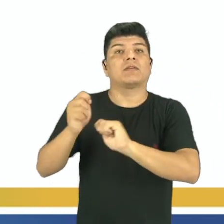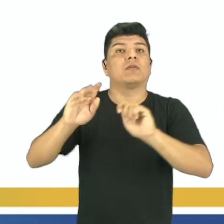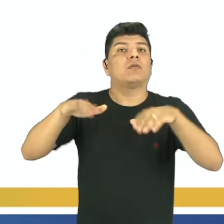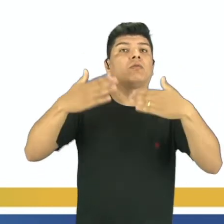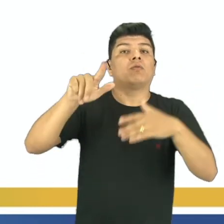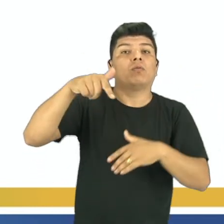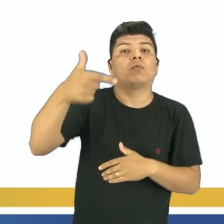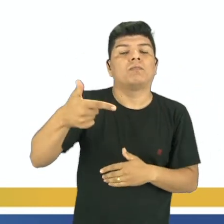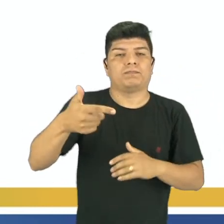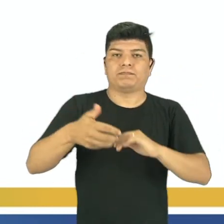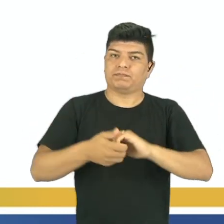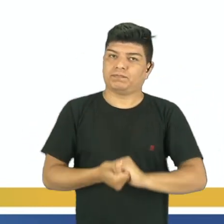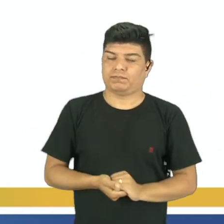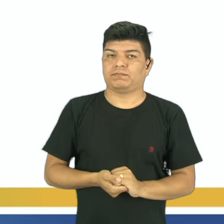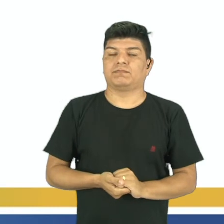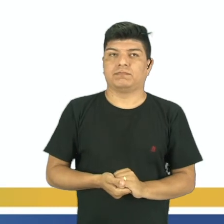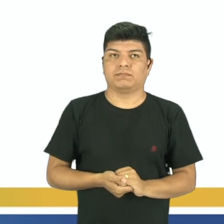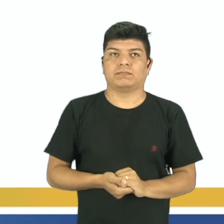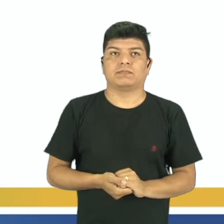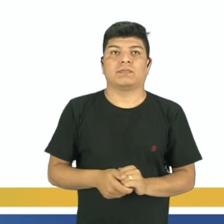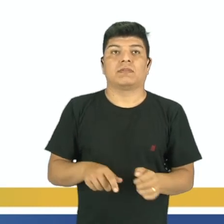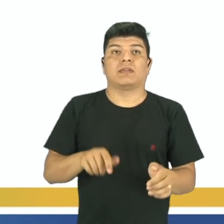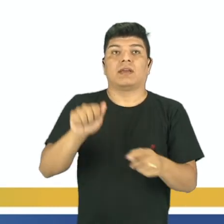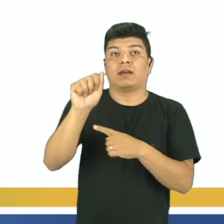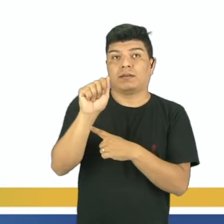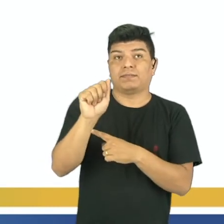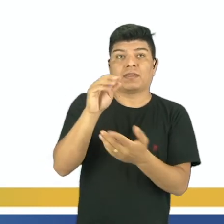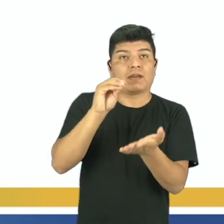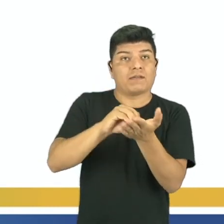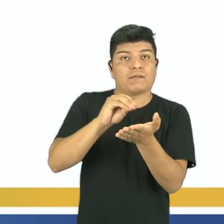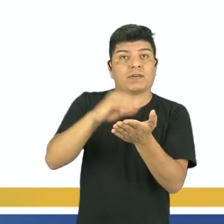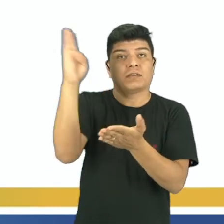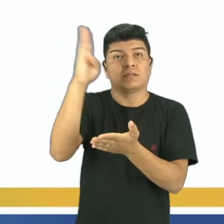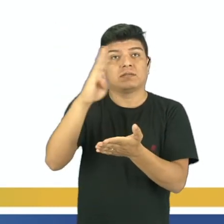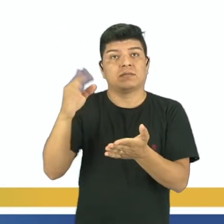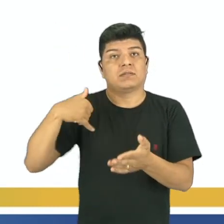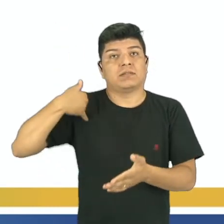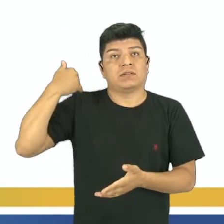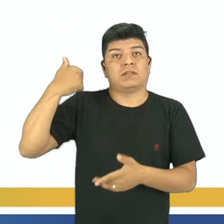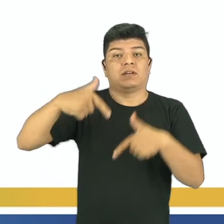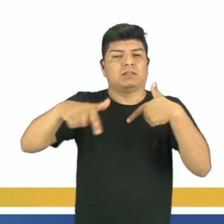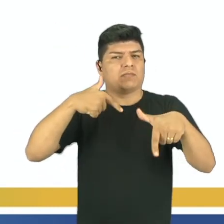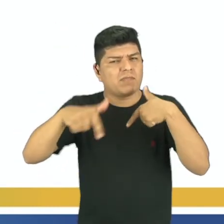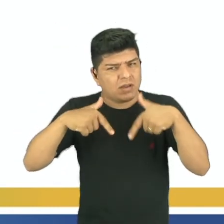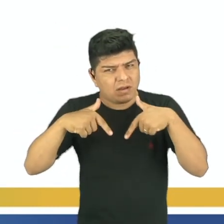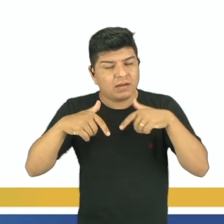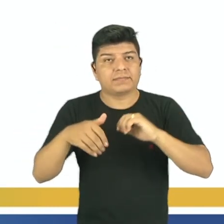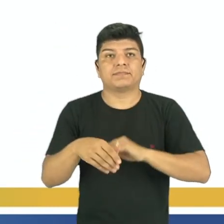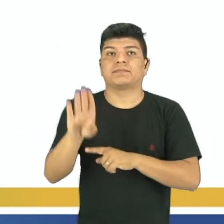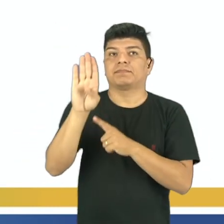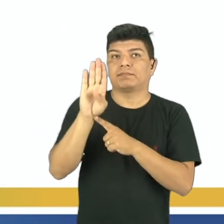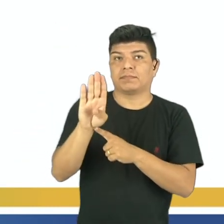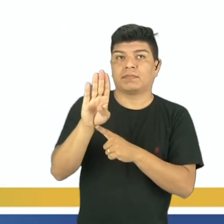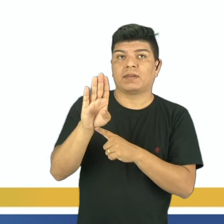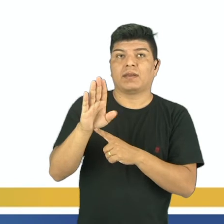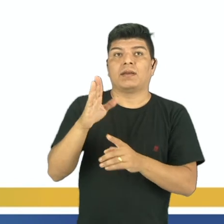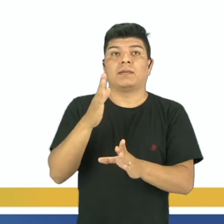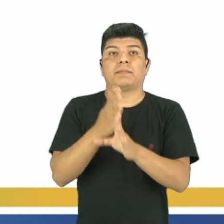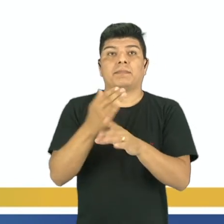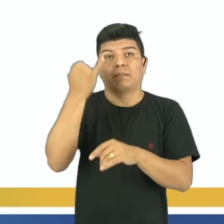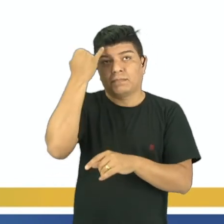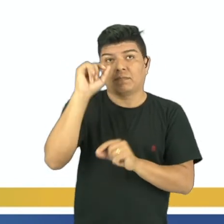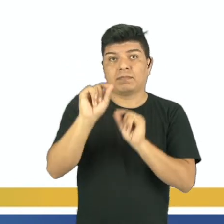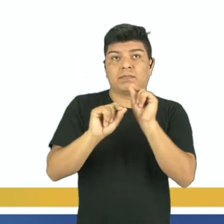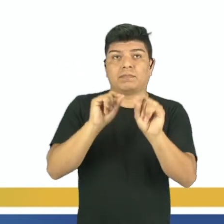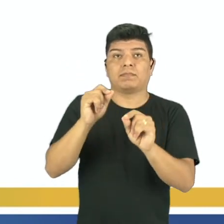outro fator? E aí a questão A. Falta de brasileiros com idade para trabalhar? Letra B. Pelo ideal